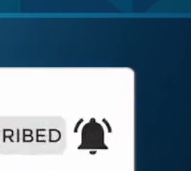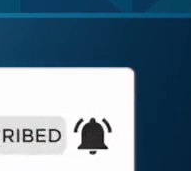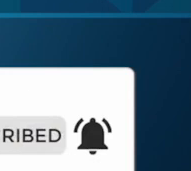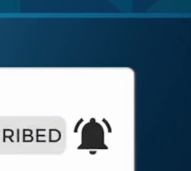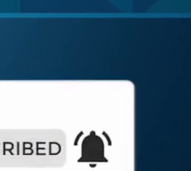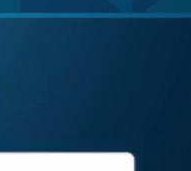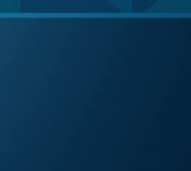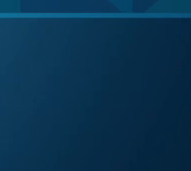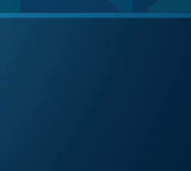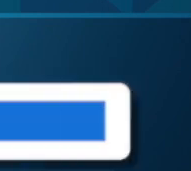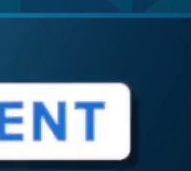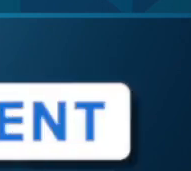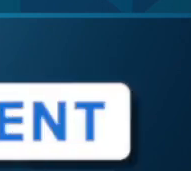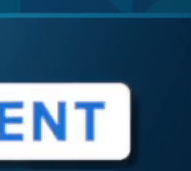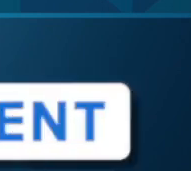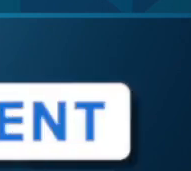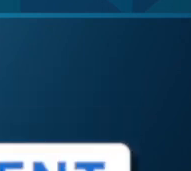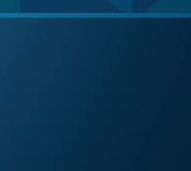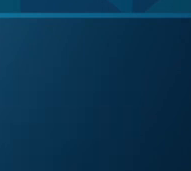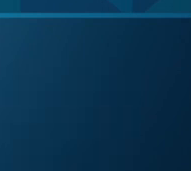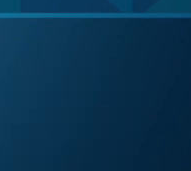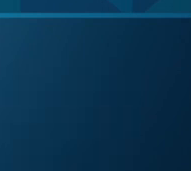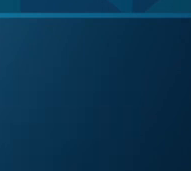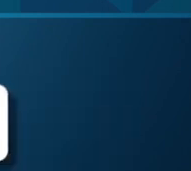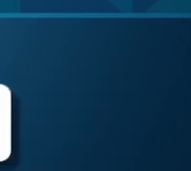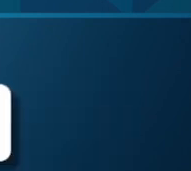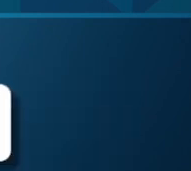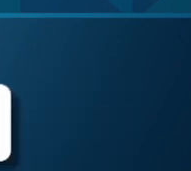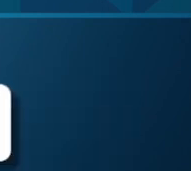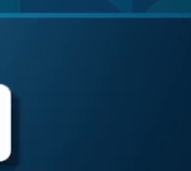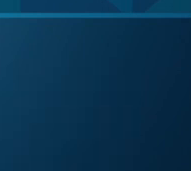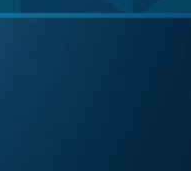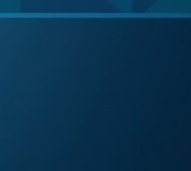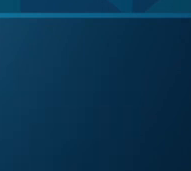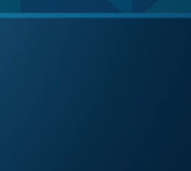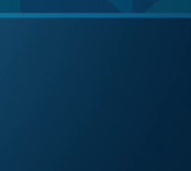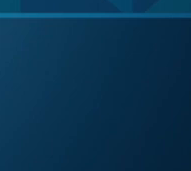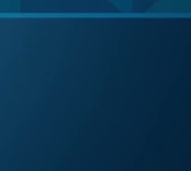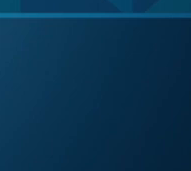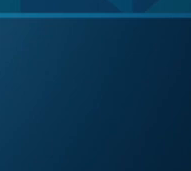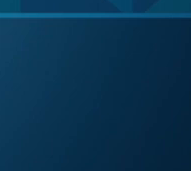botão notificação. Fó comentário, não faz tutang, va media social, siraseluk.